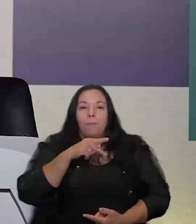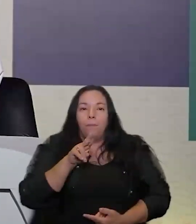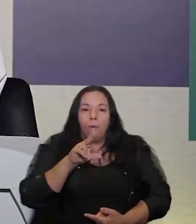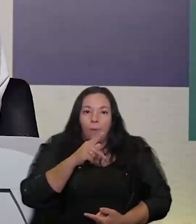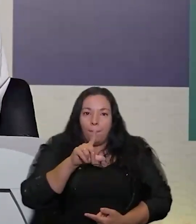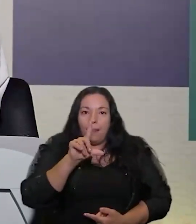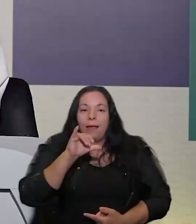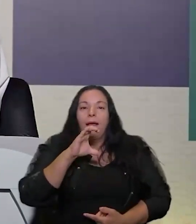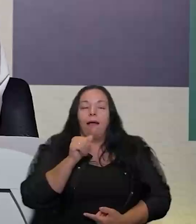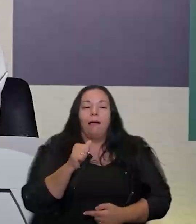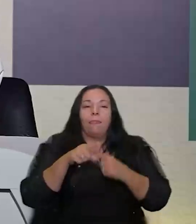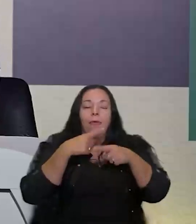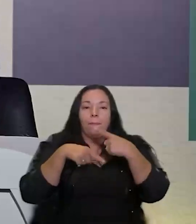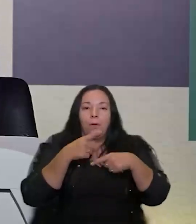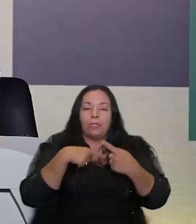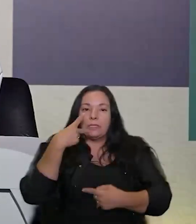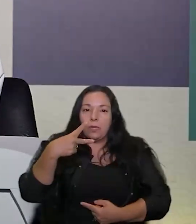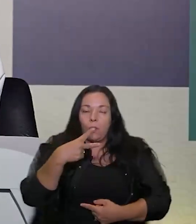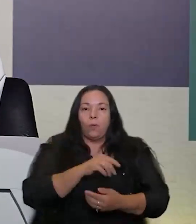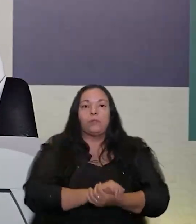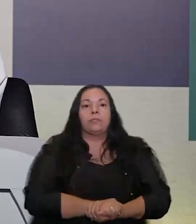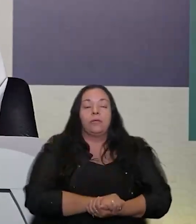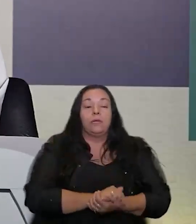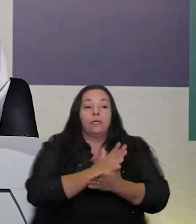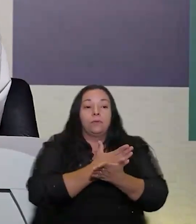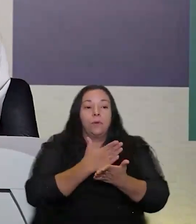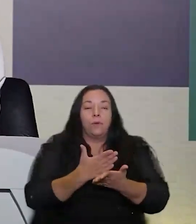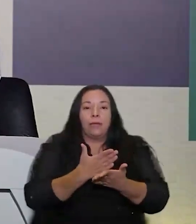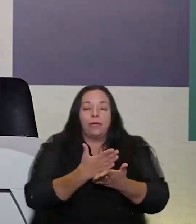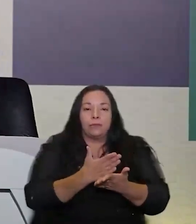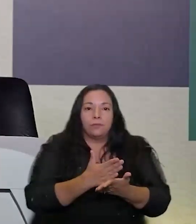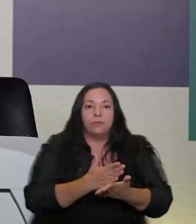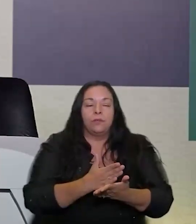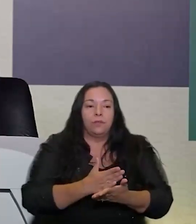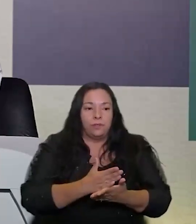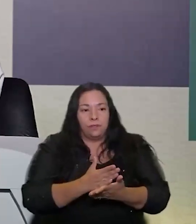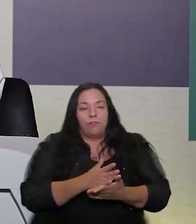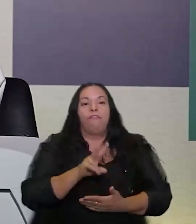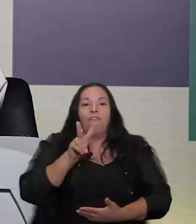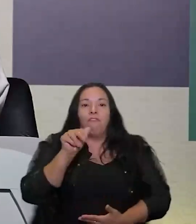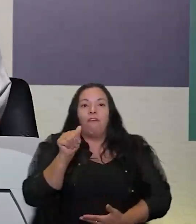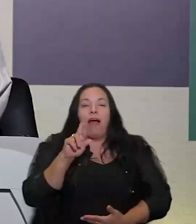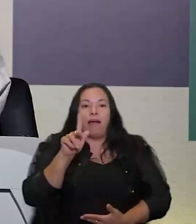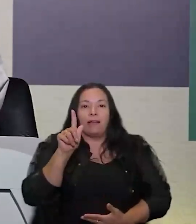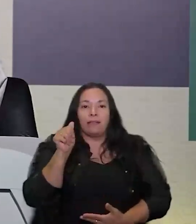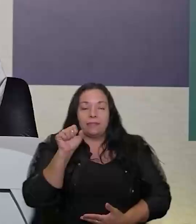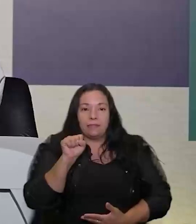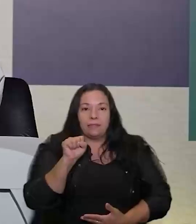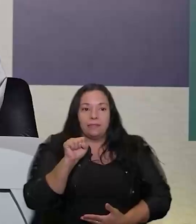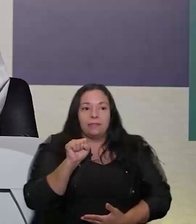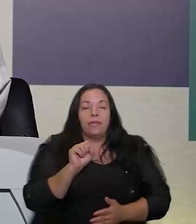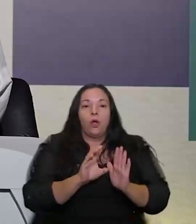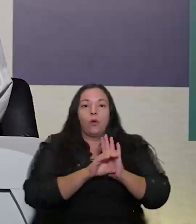né? As ditaduras menos, mas no começo do governo do Vargas, ele fez uma Constituição